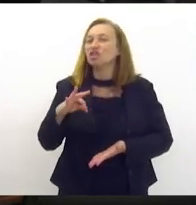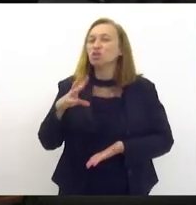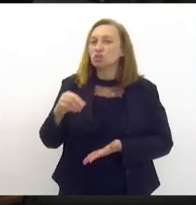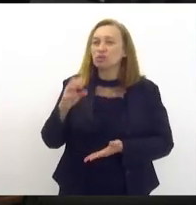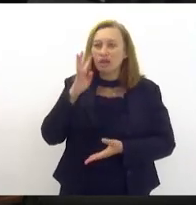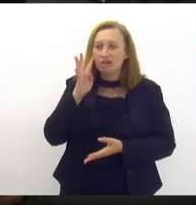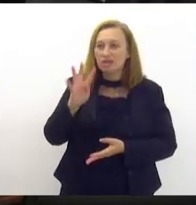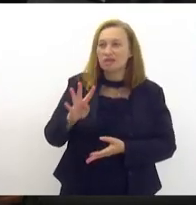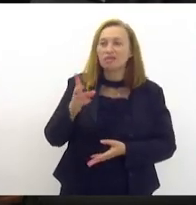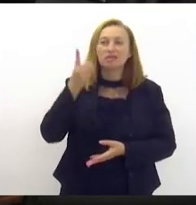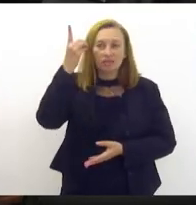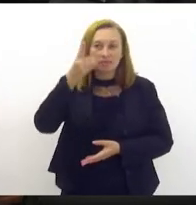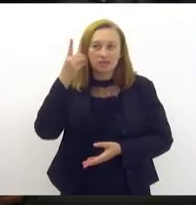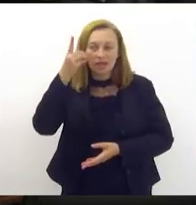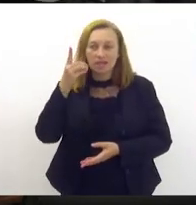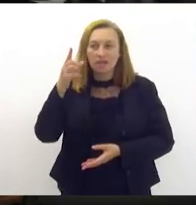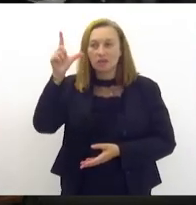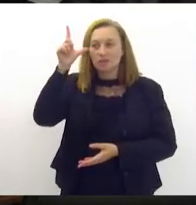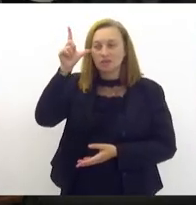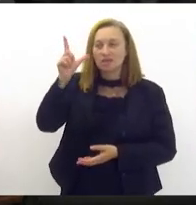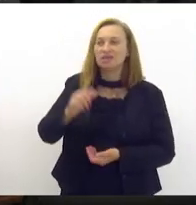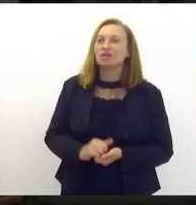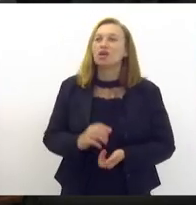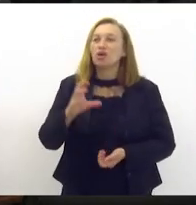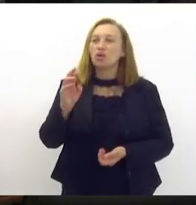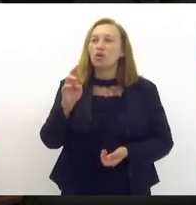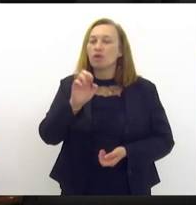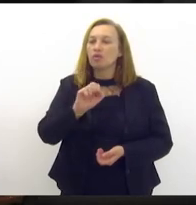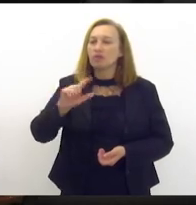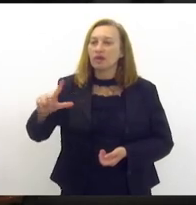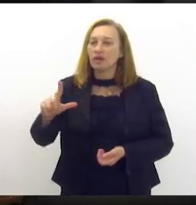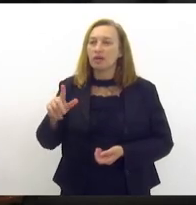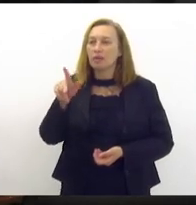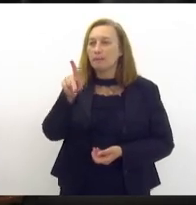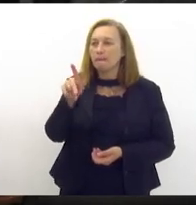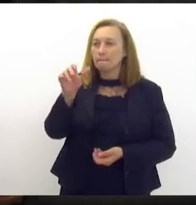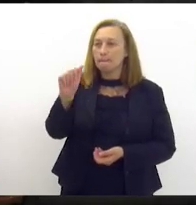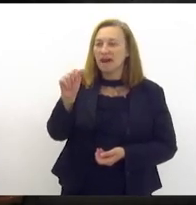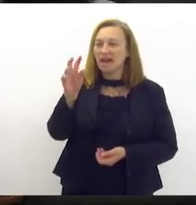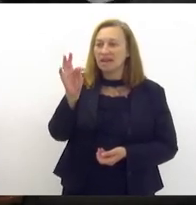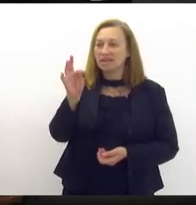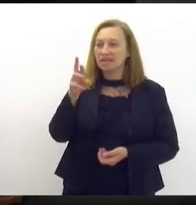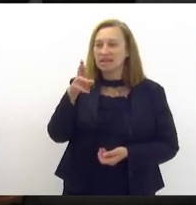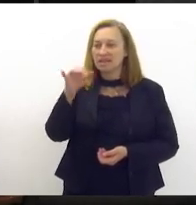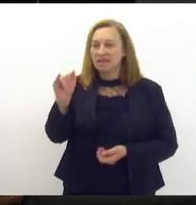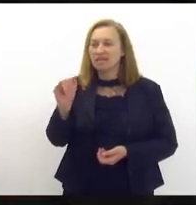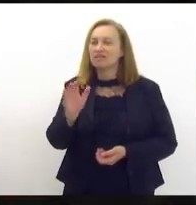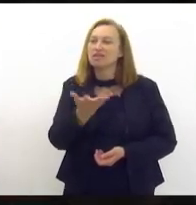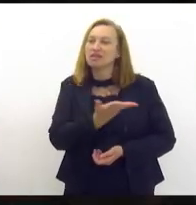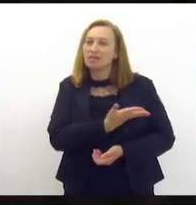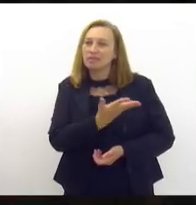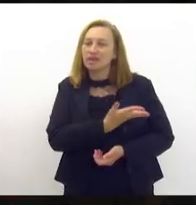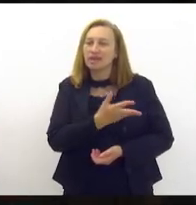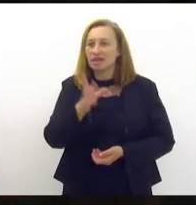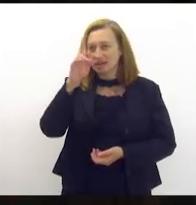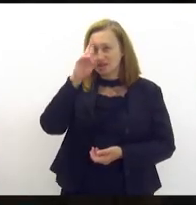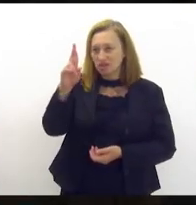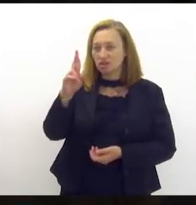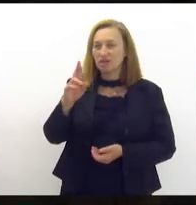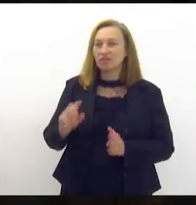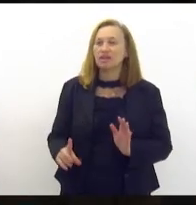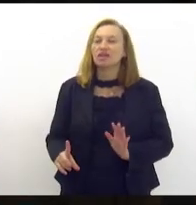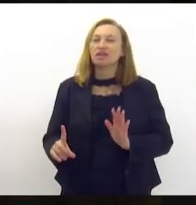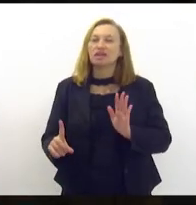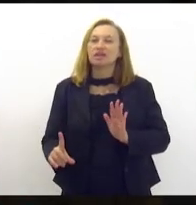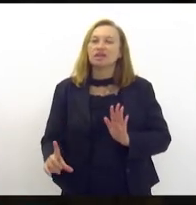atenção com a deputada Lucinha. Coronel Patrícia também, Monteiro, nossa amiga, chefe da Lei Seca,